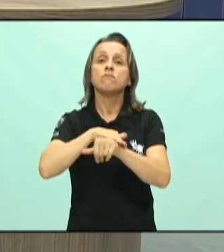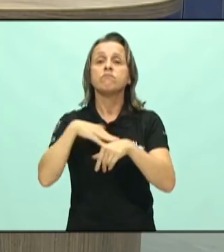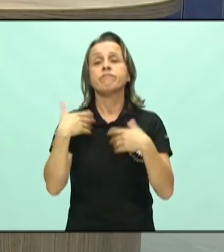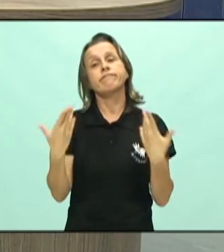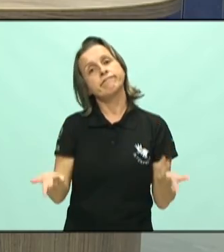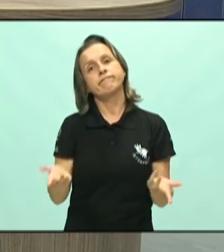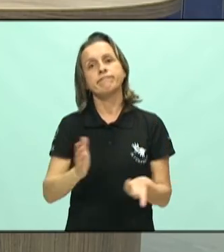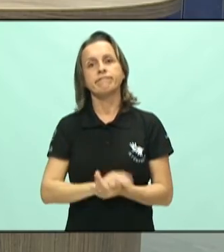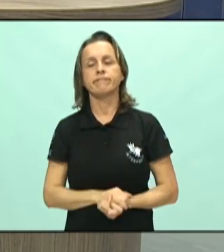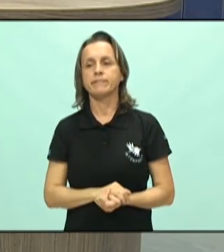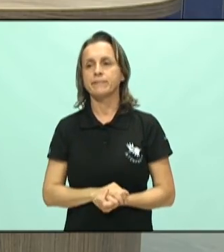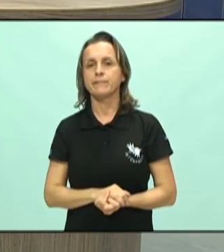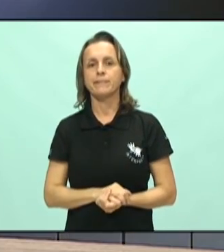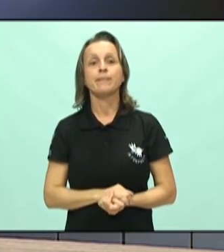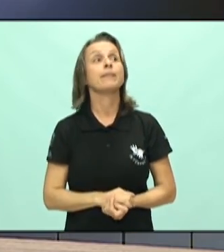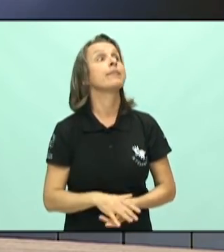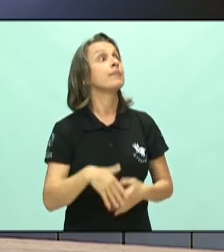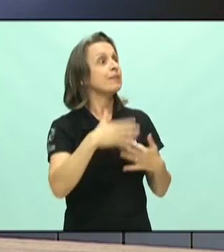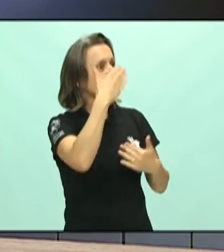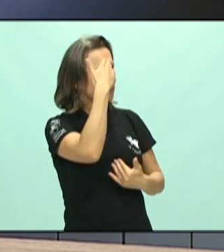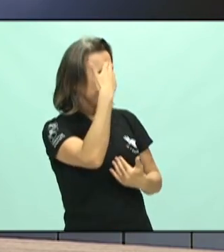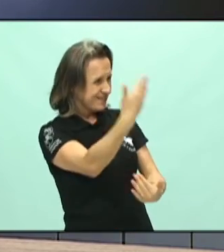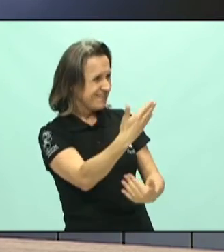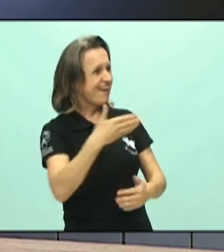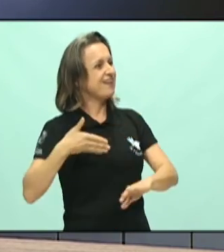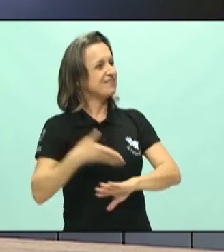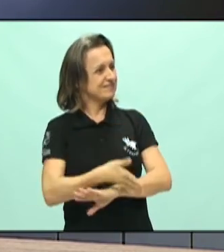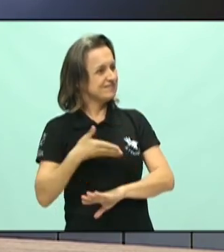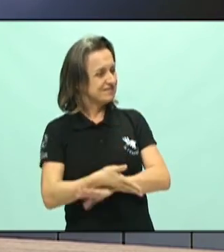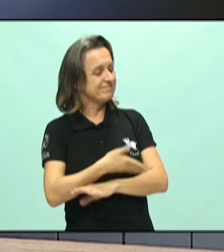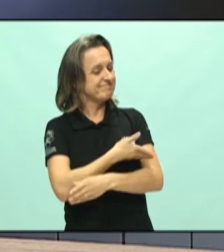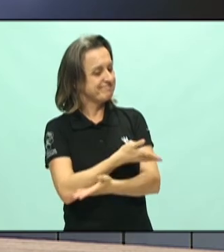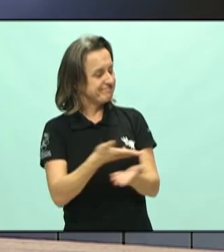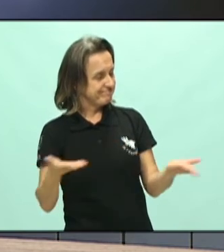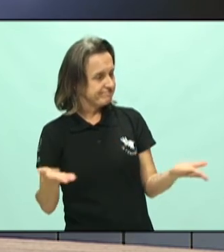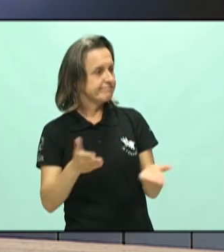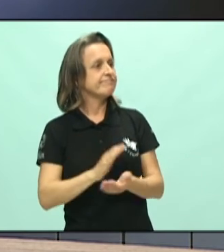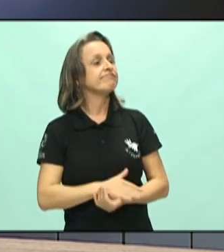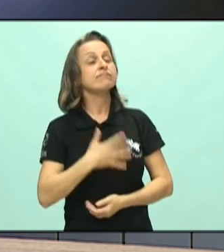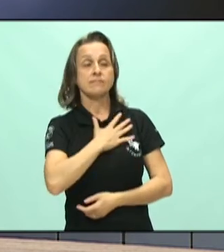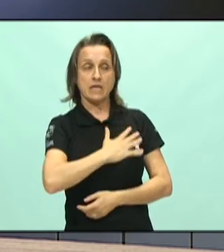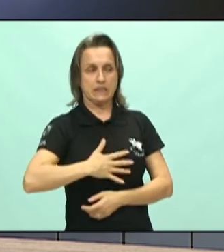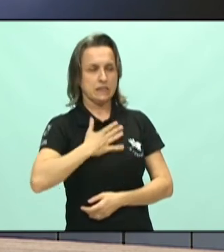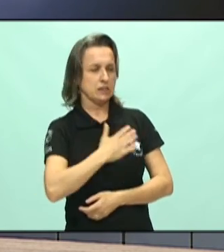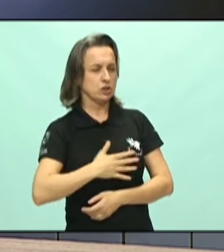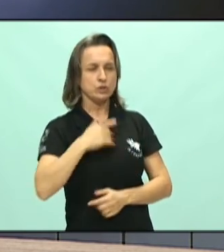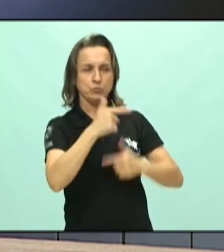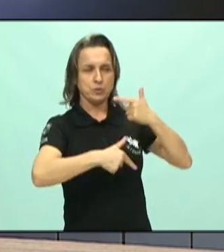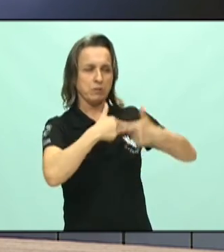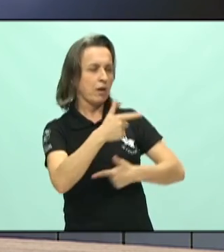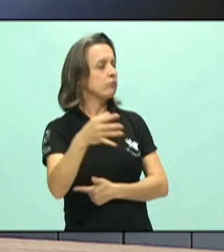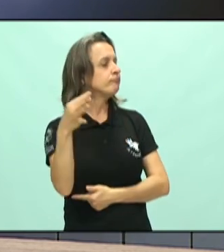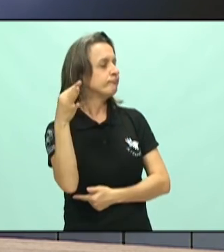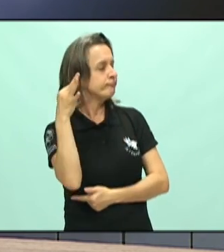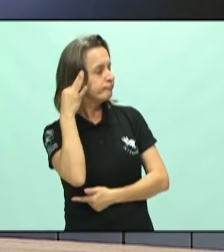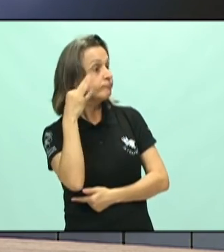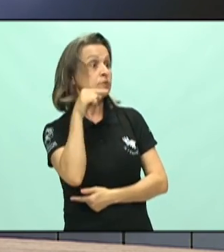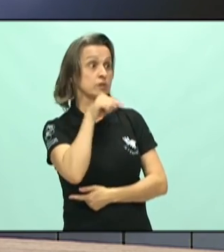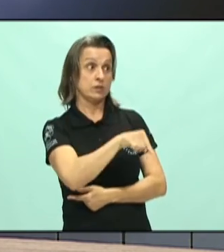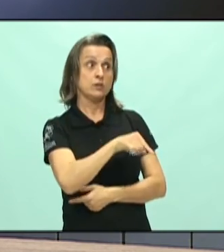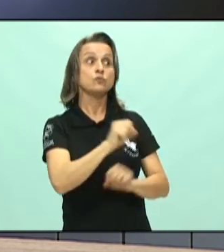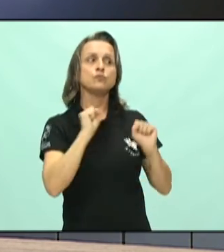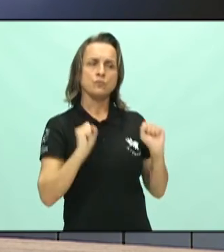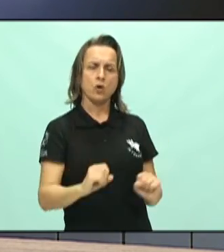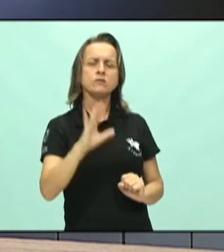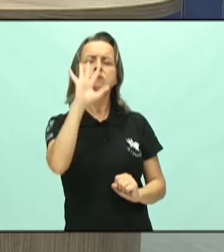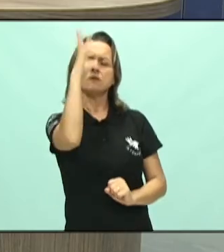anteriormente. Marcelo, obrigado pela participação aqui no programa e desejamos um excelente trabalho para você, que essa situação possa